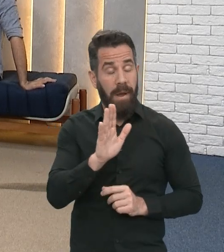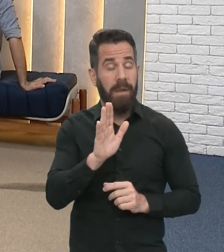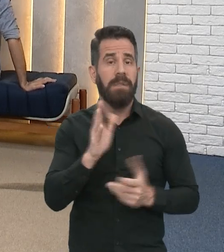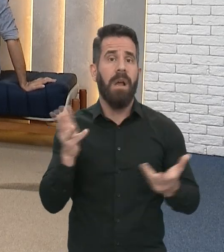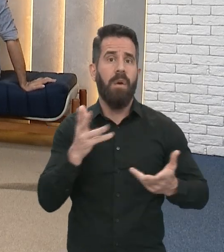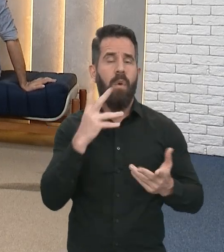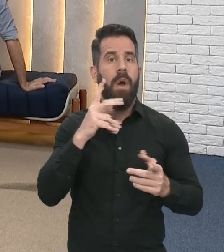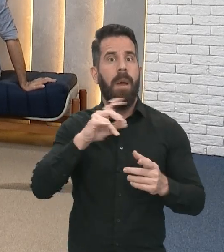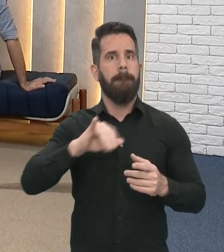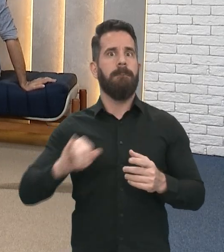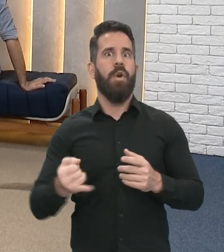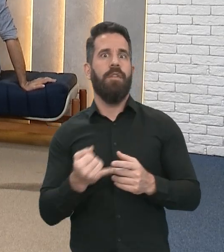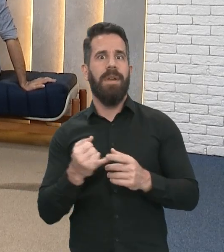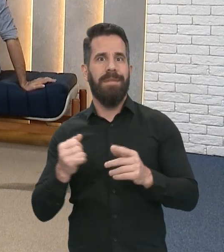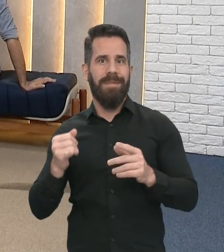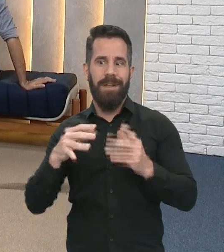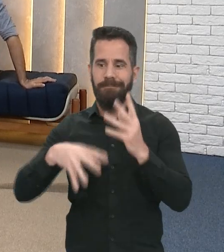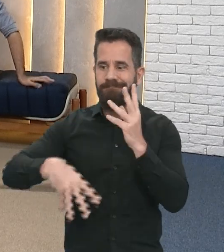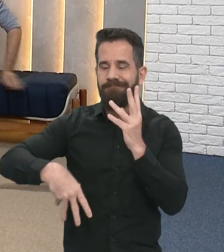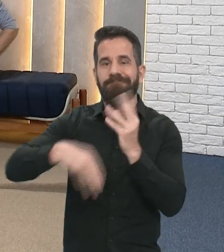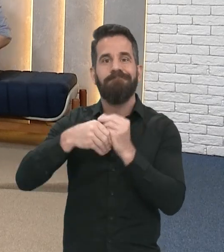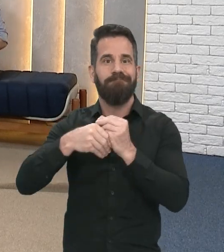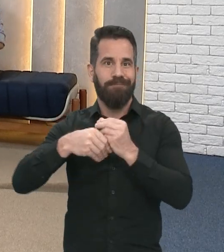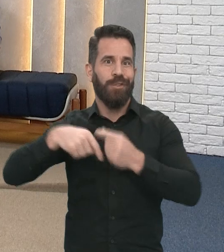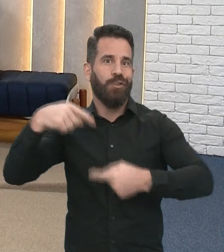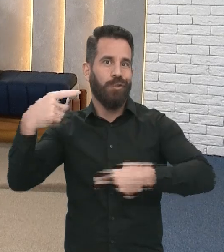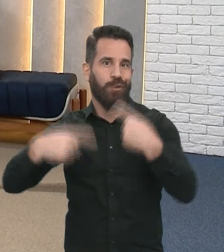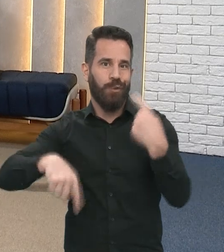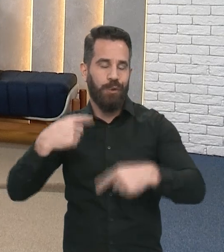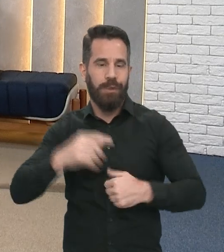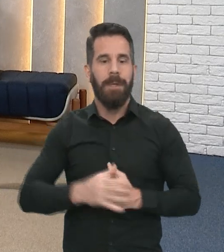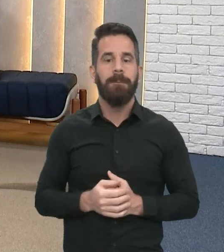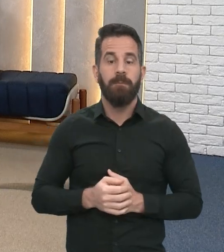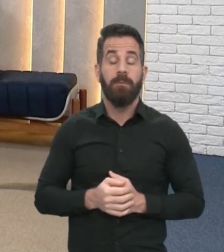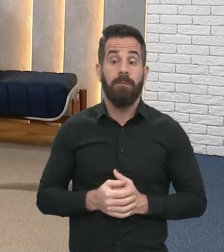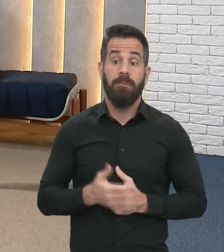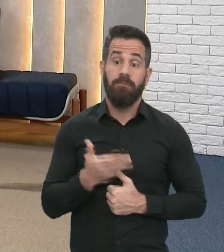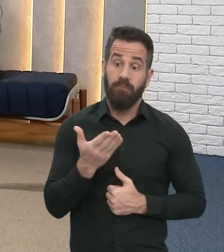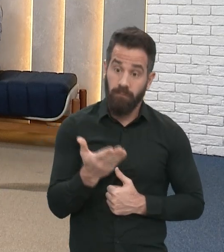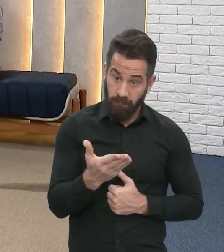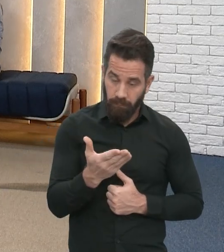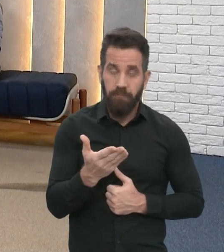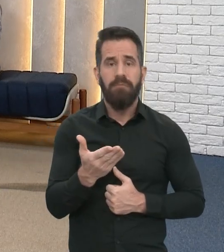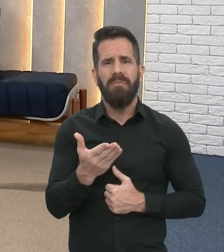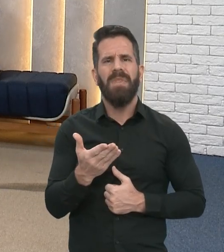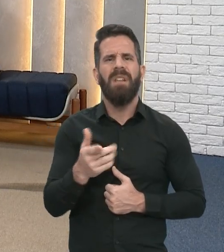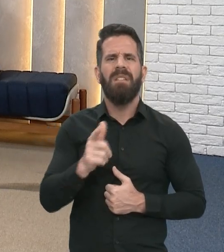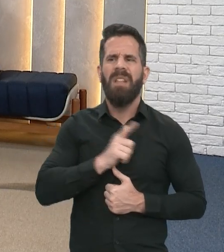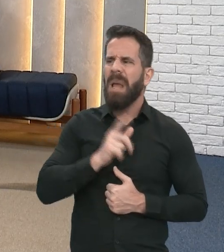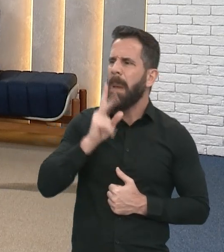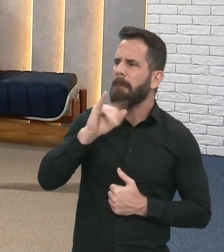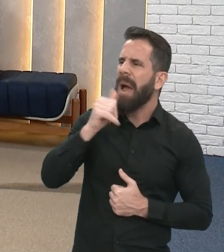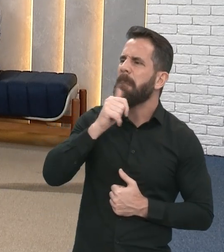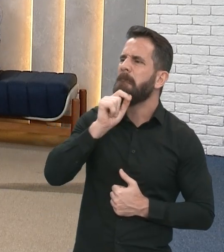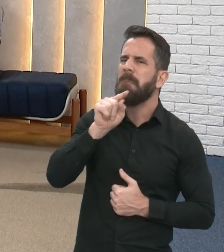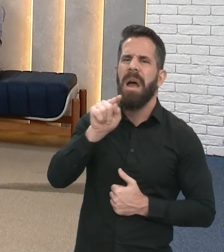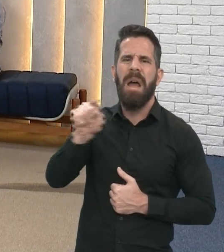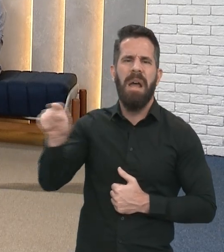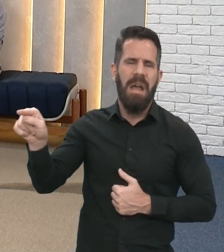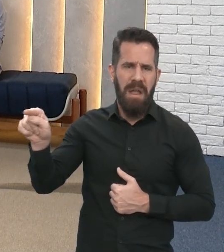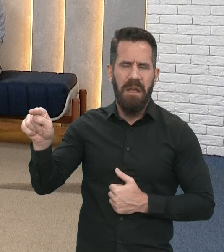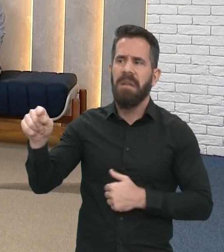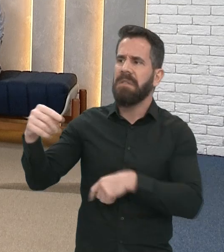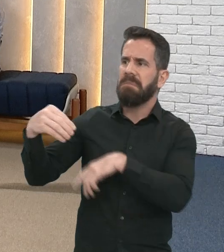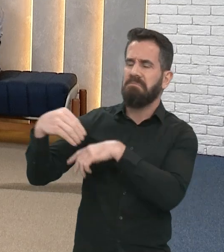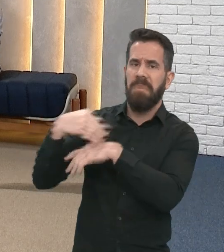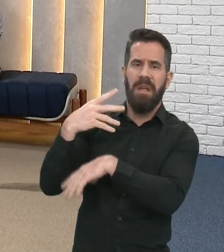nossa discussão, o que a gente escuta muitas vezes é de pessoas que ainda não são pais, não são mães, falar, quando eu tiver filho não